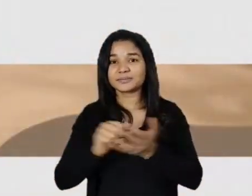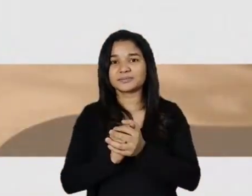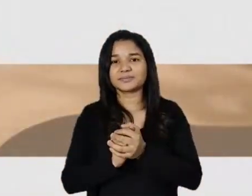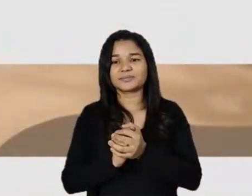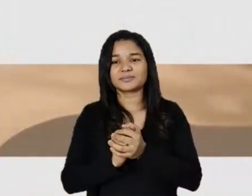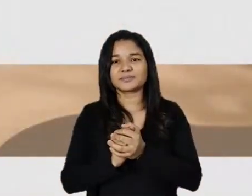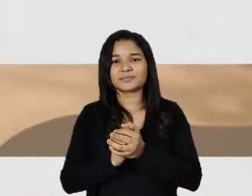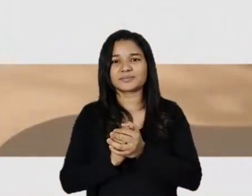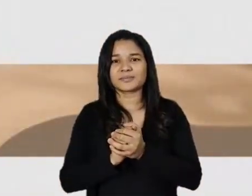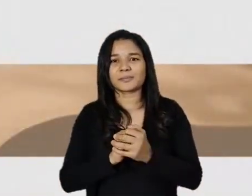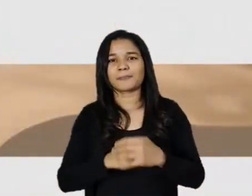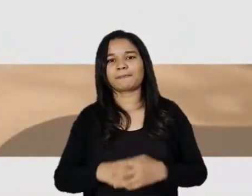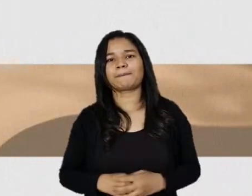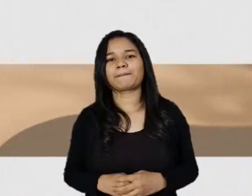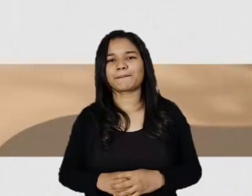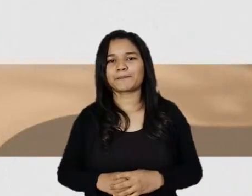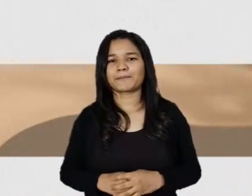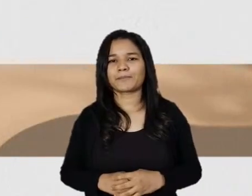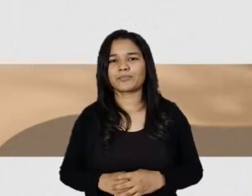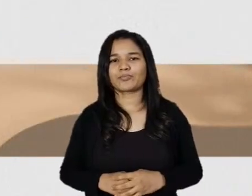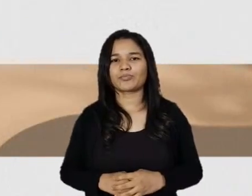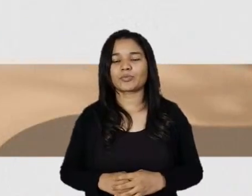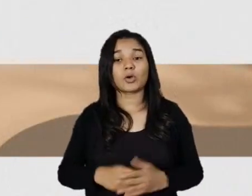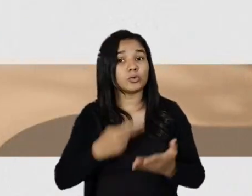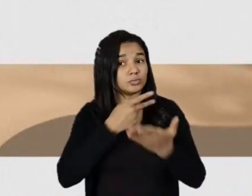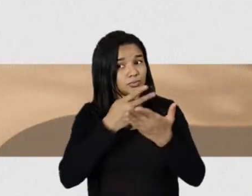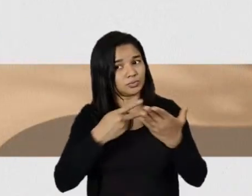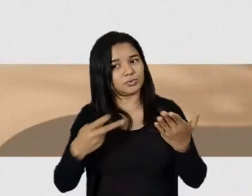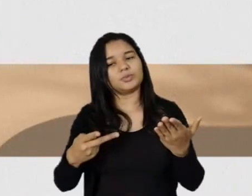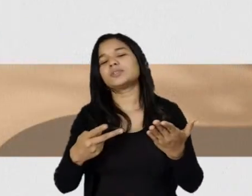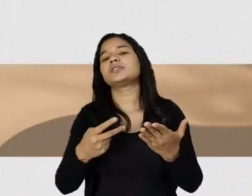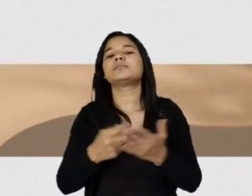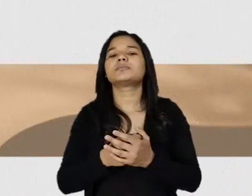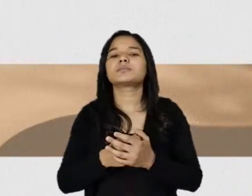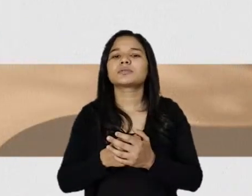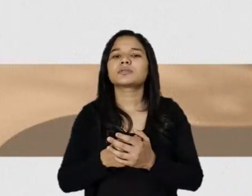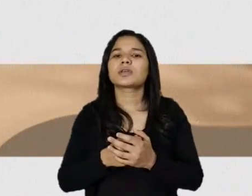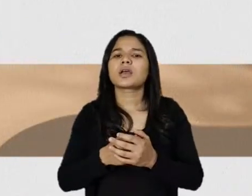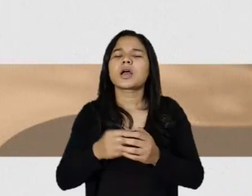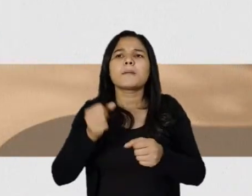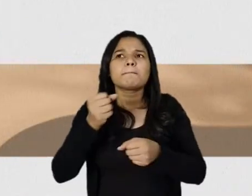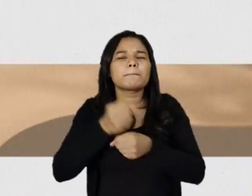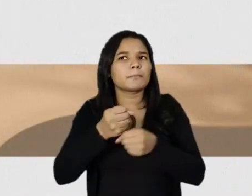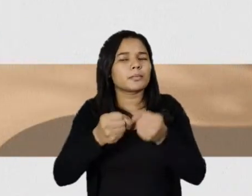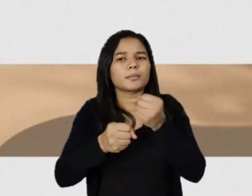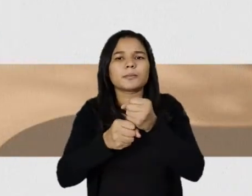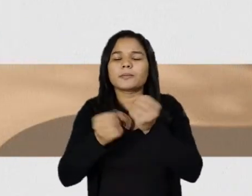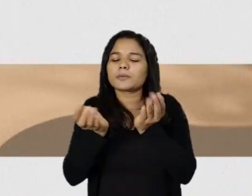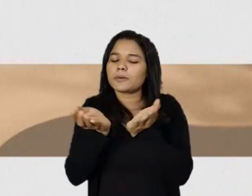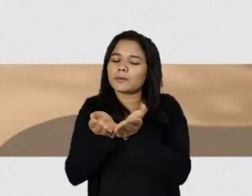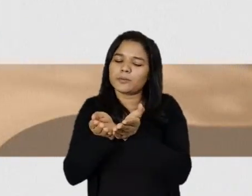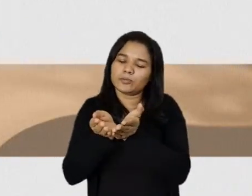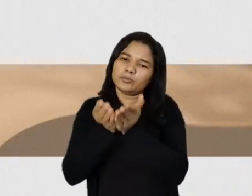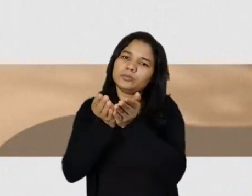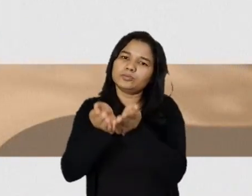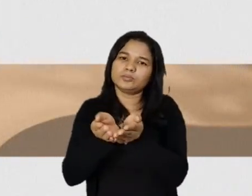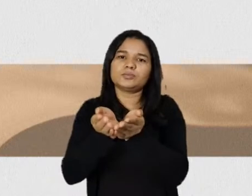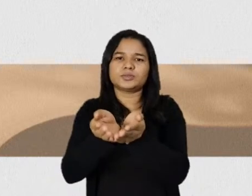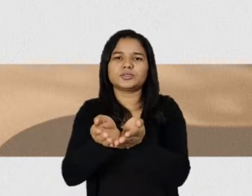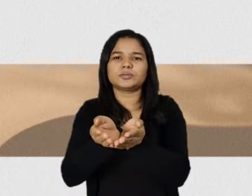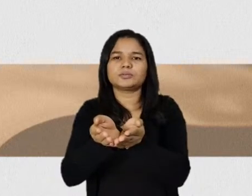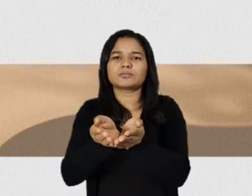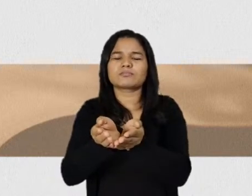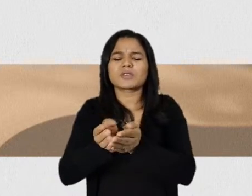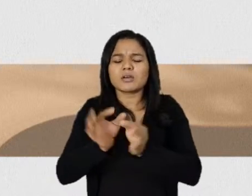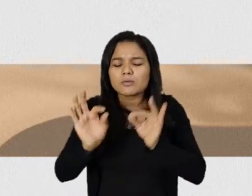onde nós lemos o seguinte: fará para ti uma arca de madeira, de gofer, farás compartimentos na arca